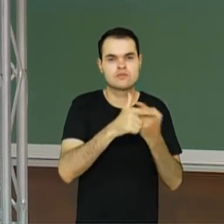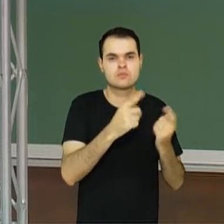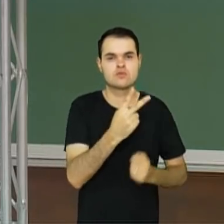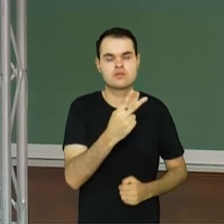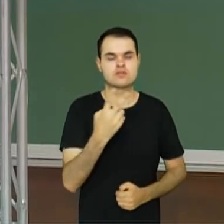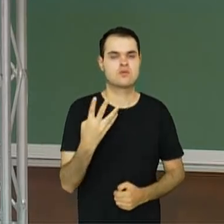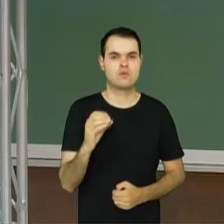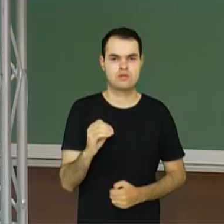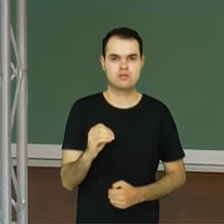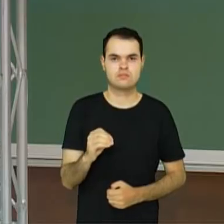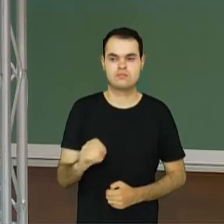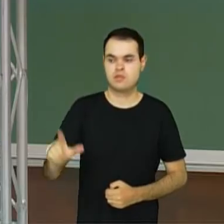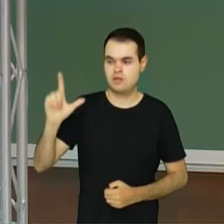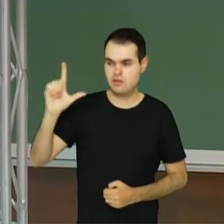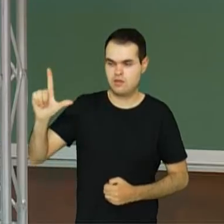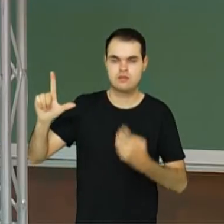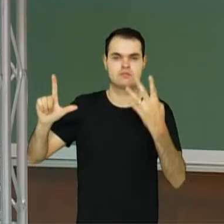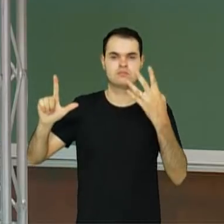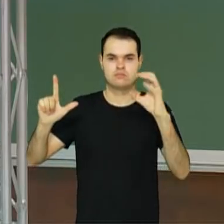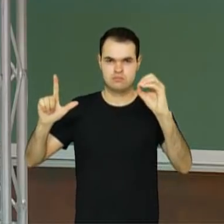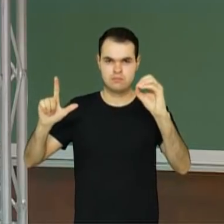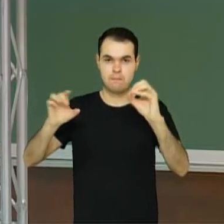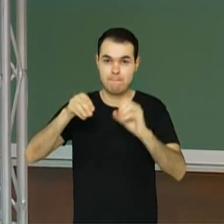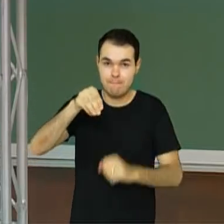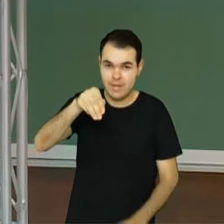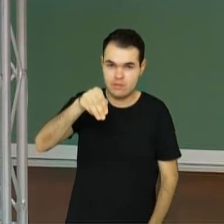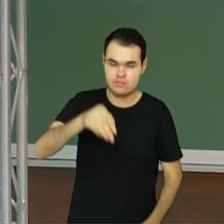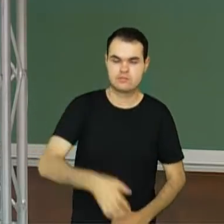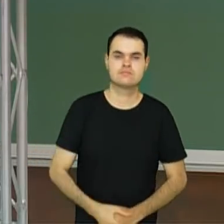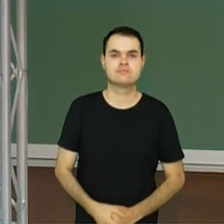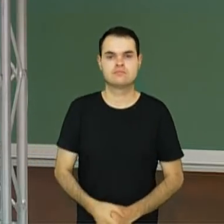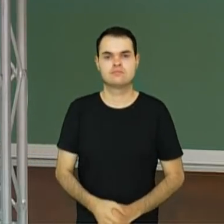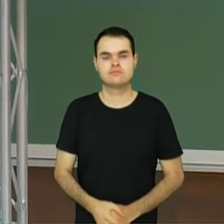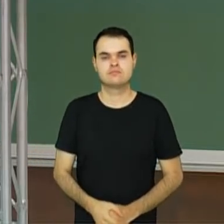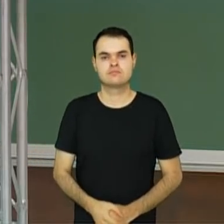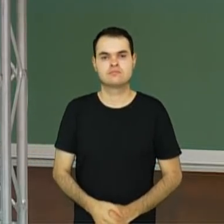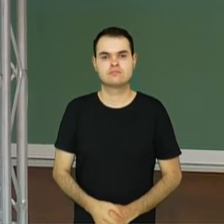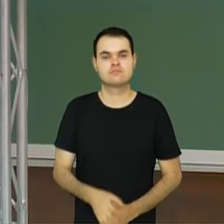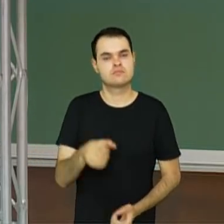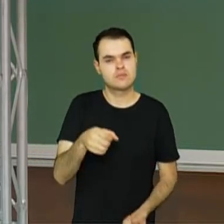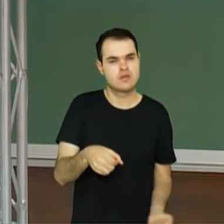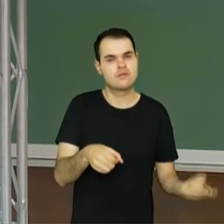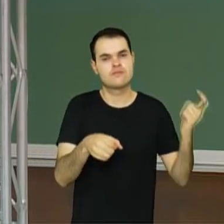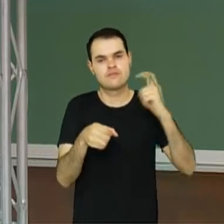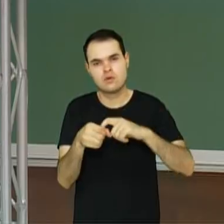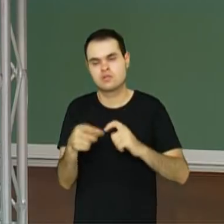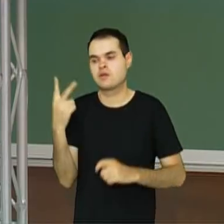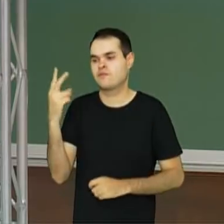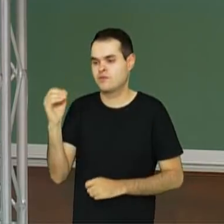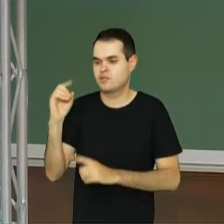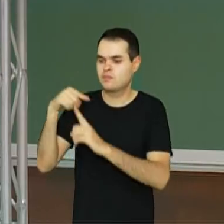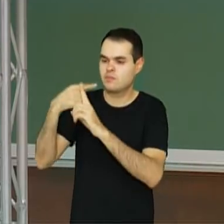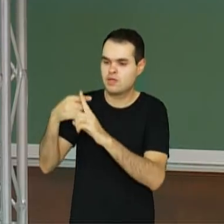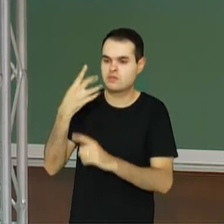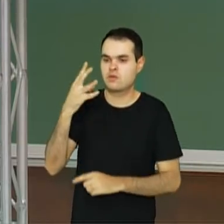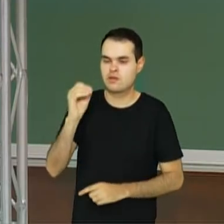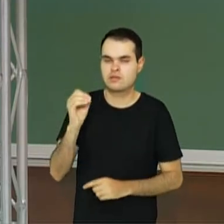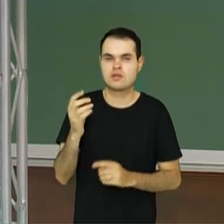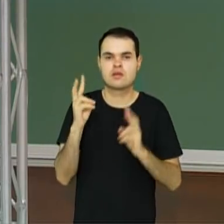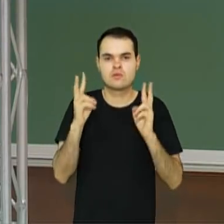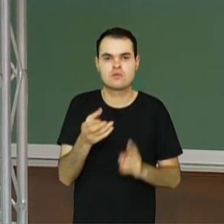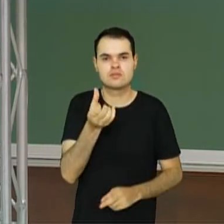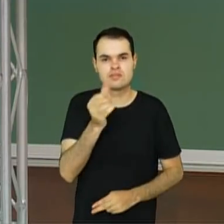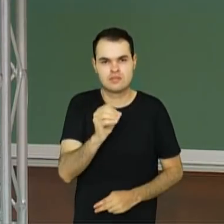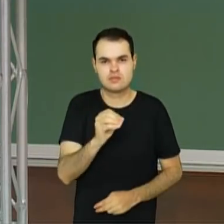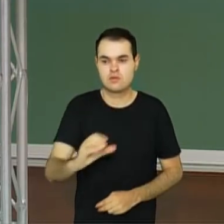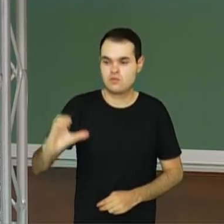40. L vai ser 40 metros. Aí é só você voltar aqui, né? 20 mais 40, 60. Então o